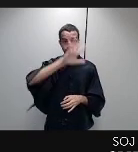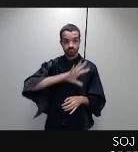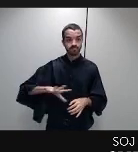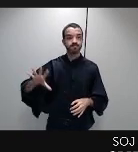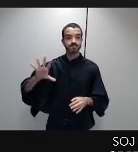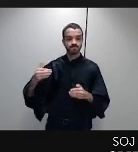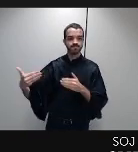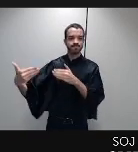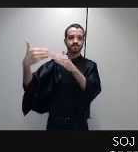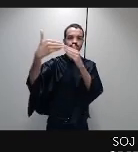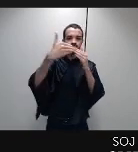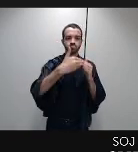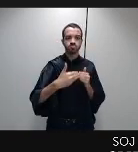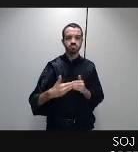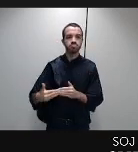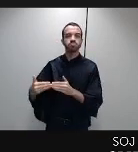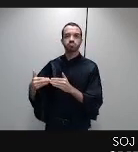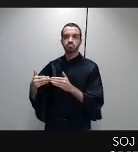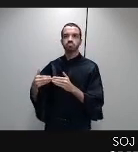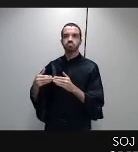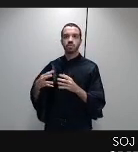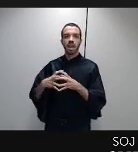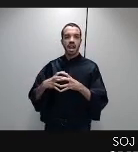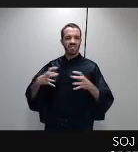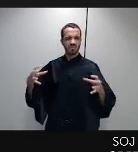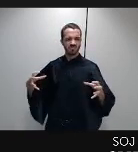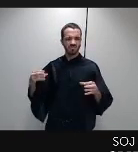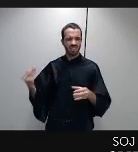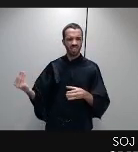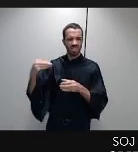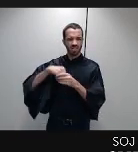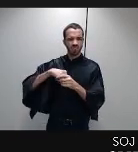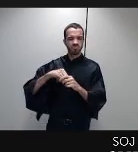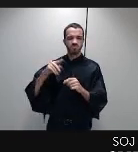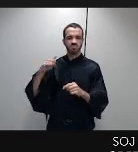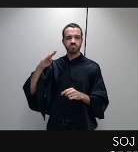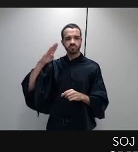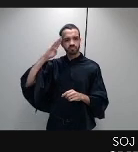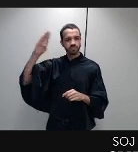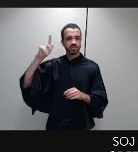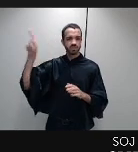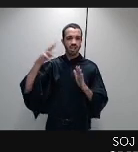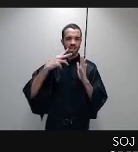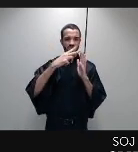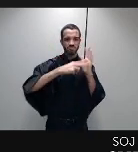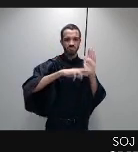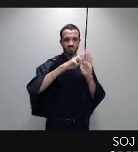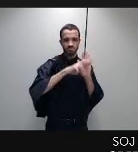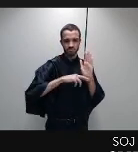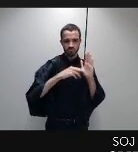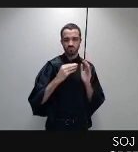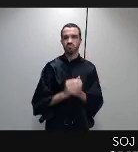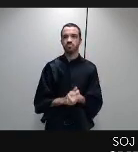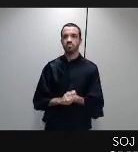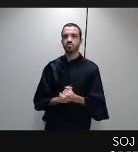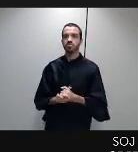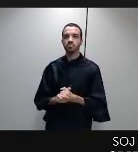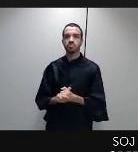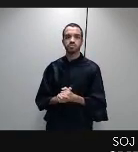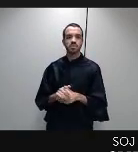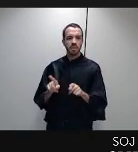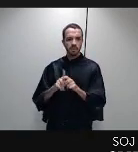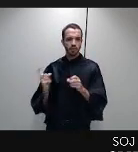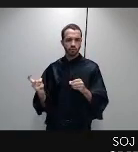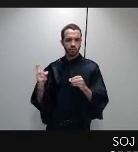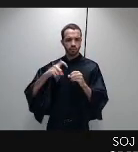ao agravo interno nos termos do voto do relator Vamos no rodízio voltar a um processo do